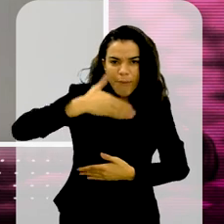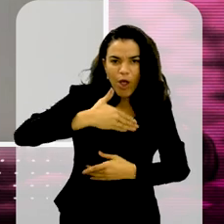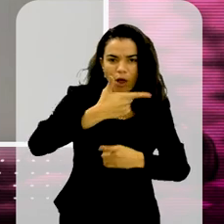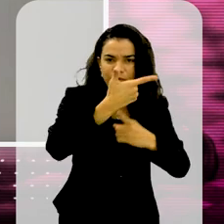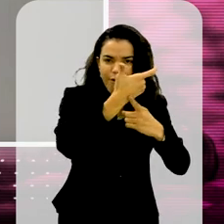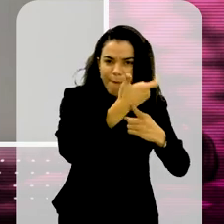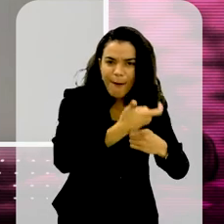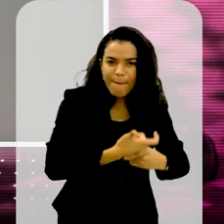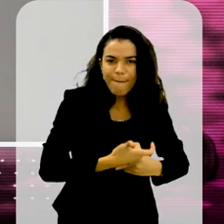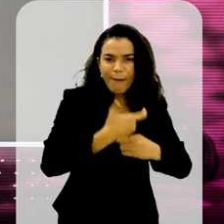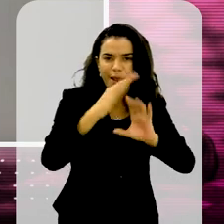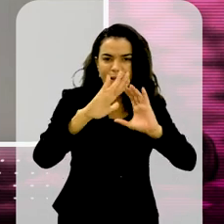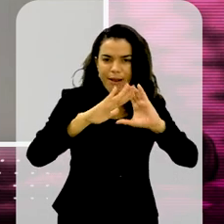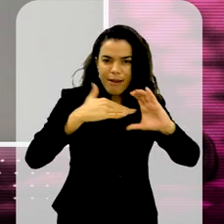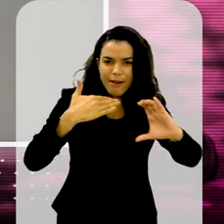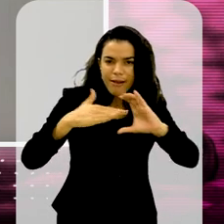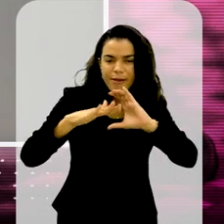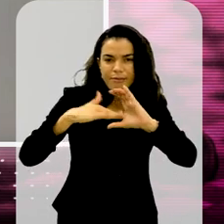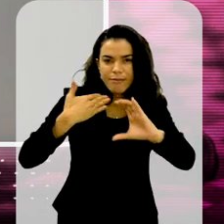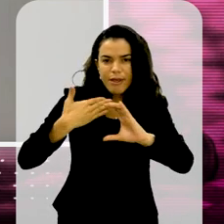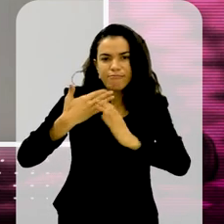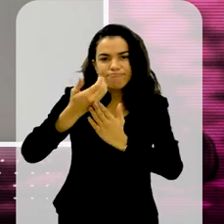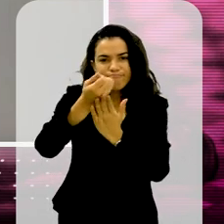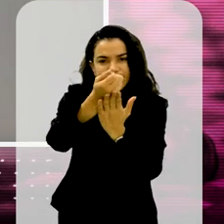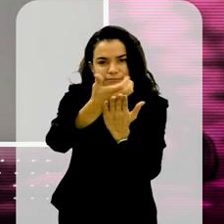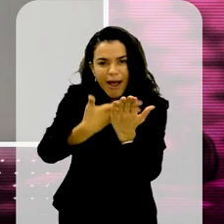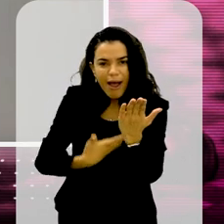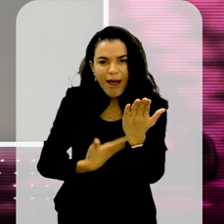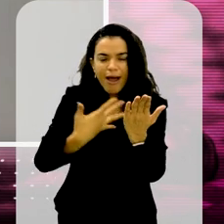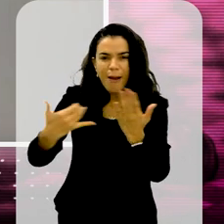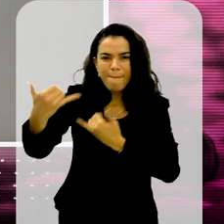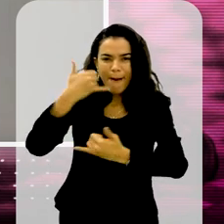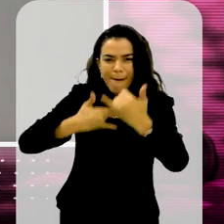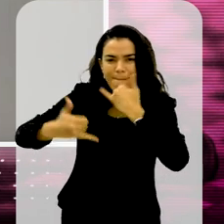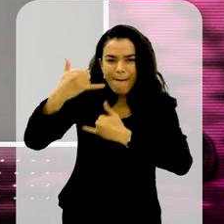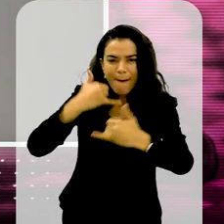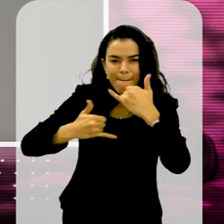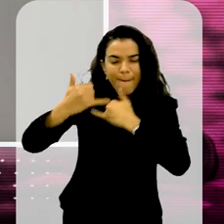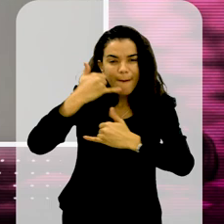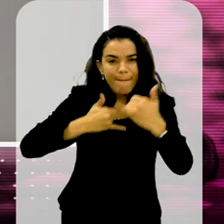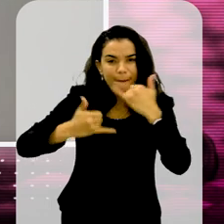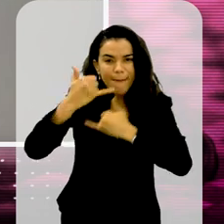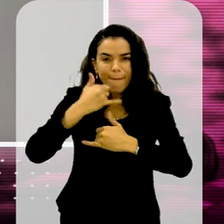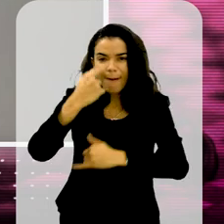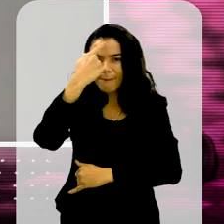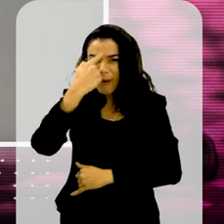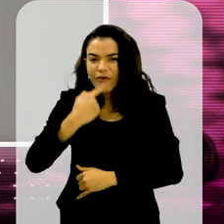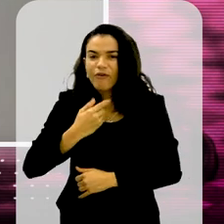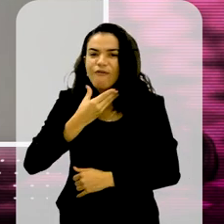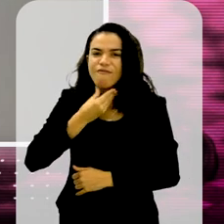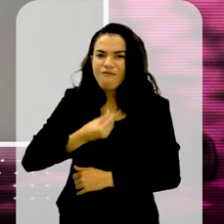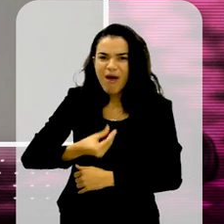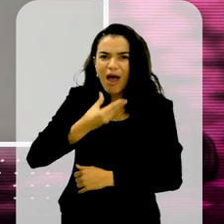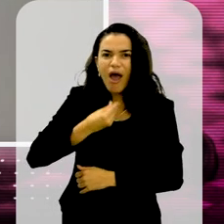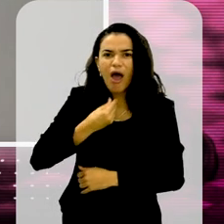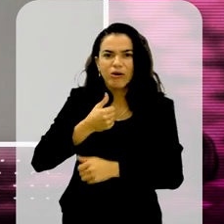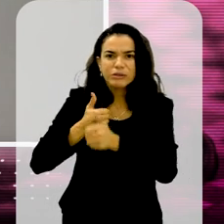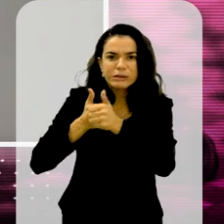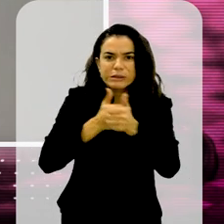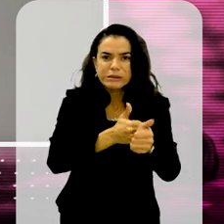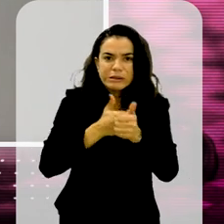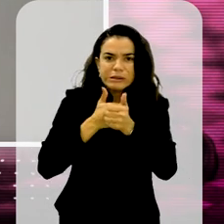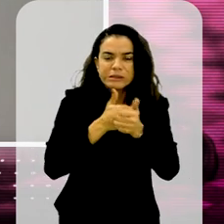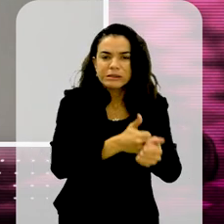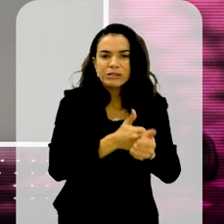mencionamos, prints, e-mails, mensagens, histórico de chamadas recebidas, volumes de perfis fakes te adicionando,